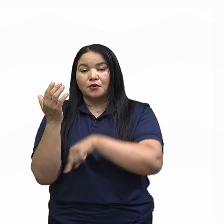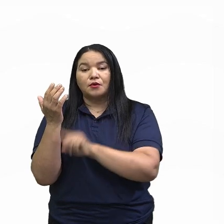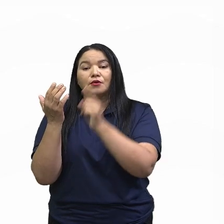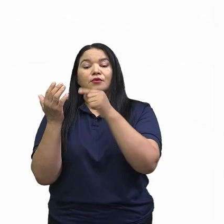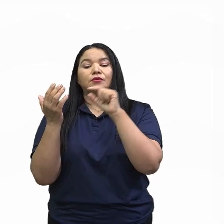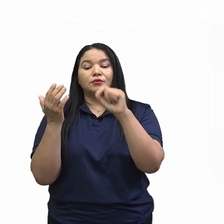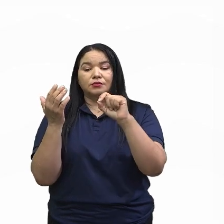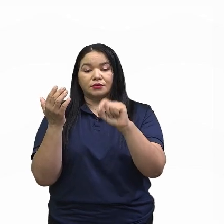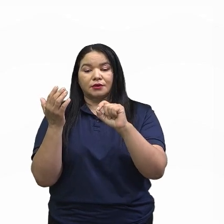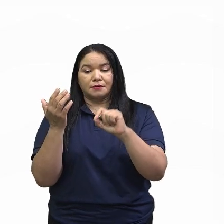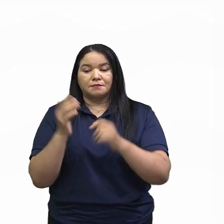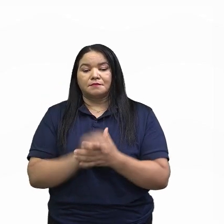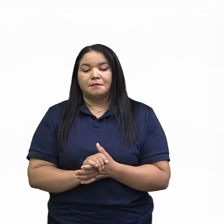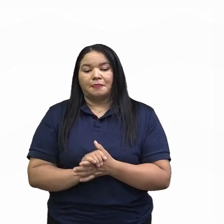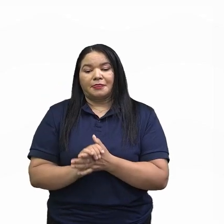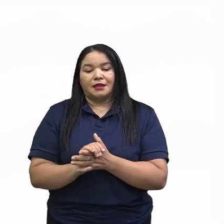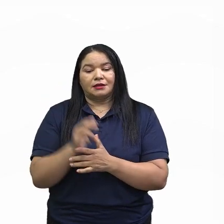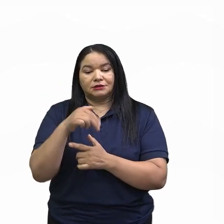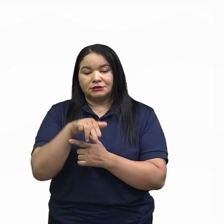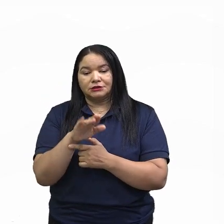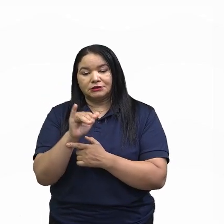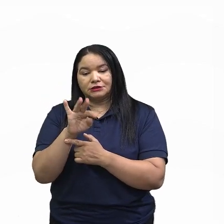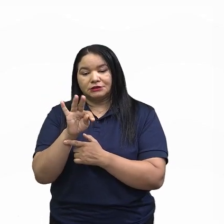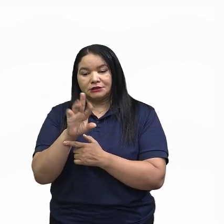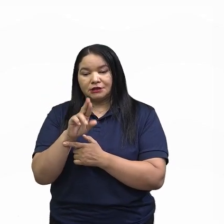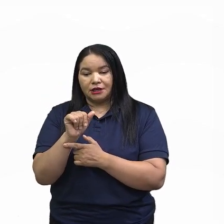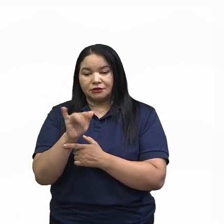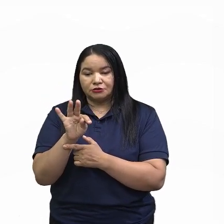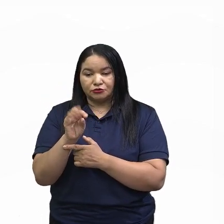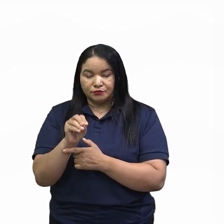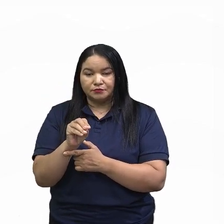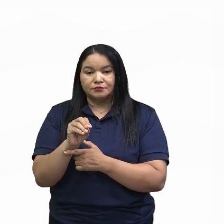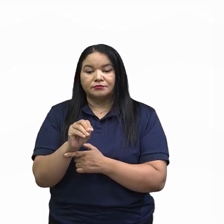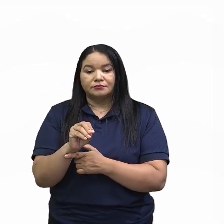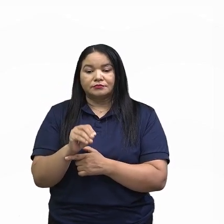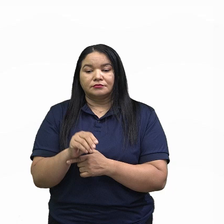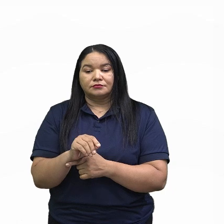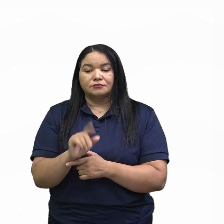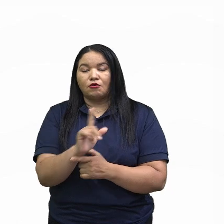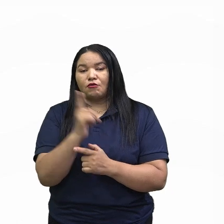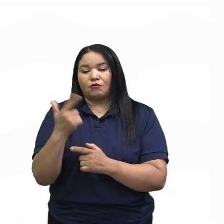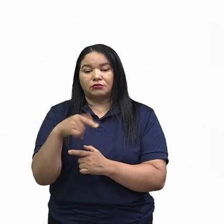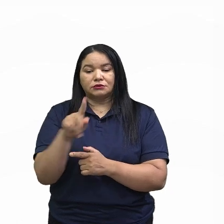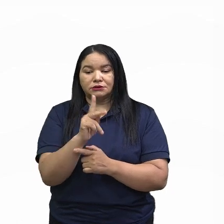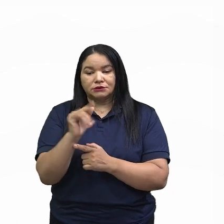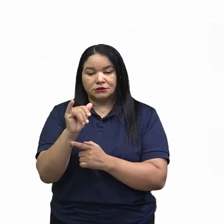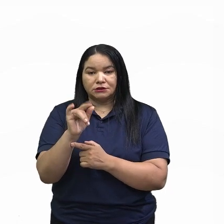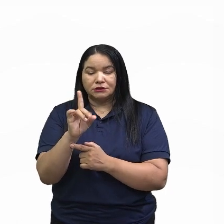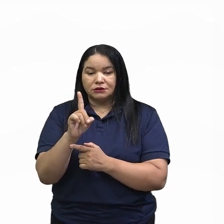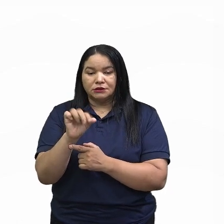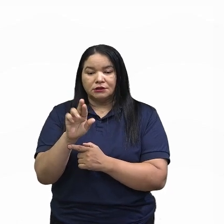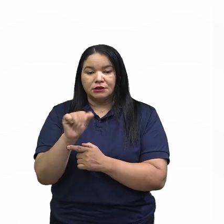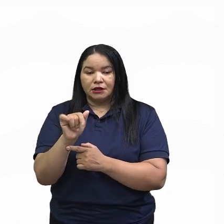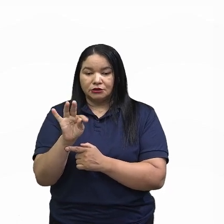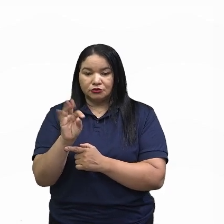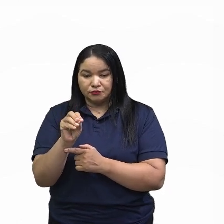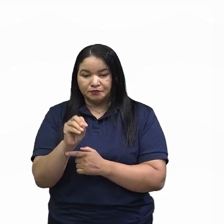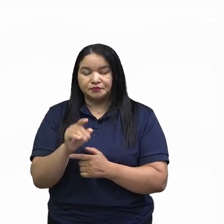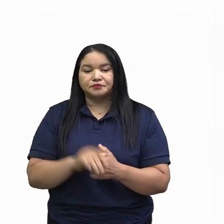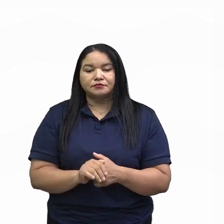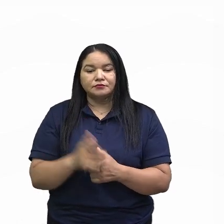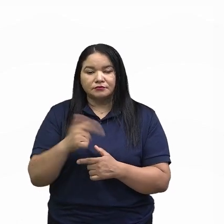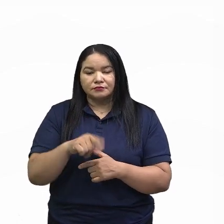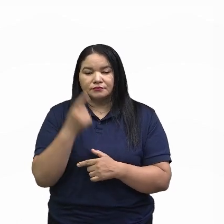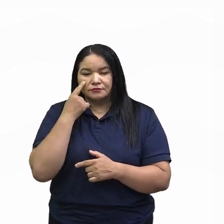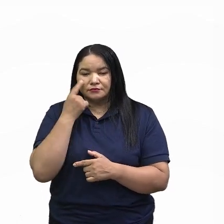de carbono, resultando na liberação de oxigênio. E a gente tem um esquemazinho desse ciclo aí